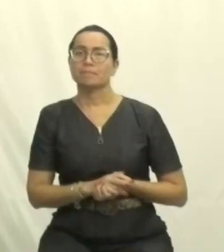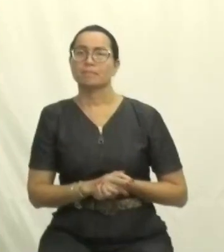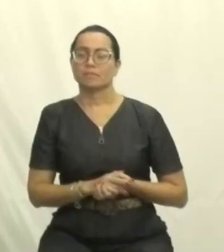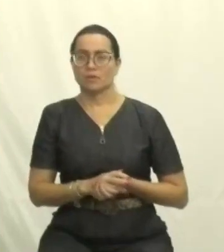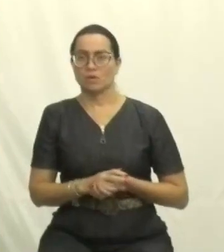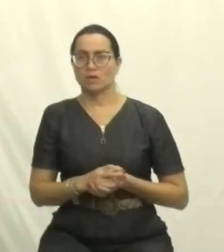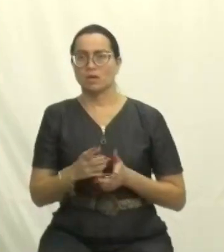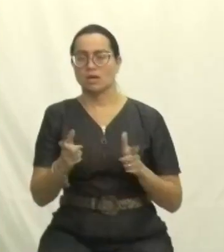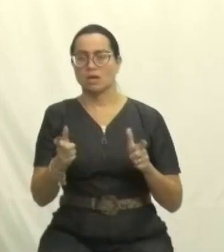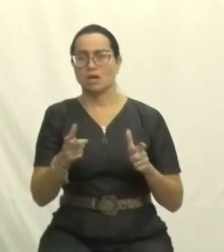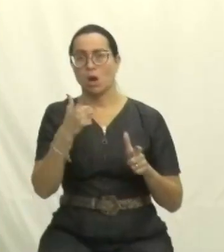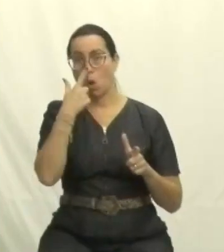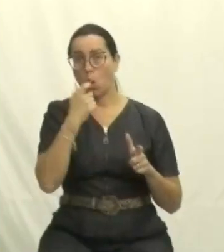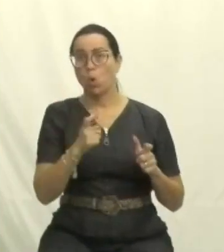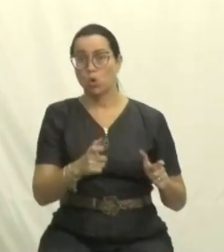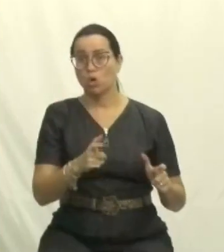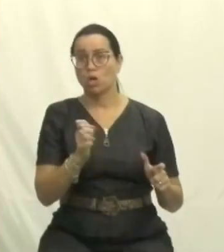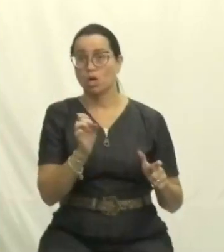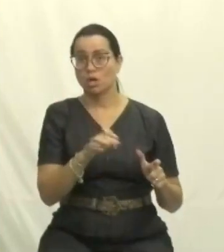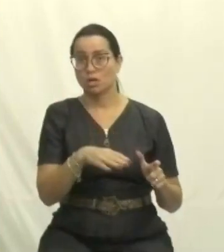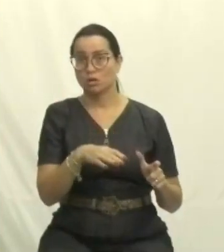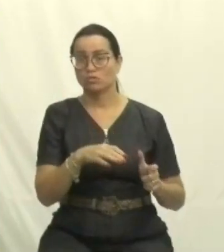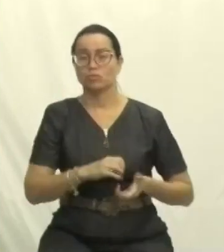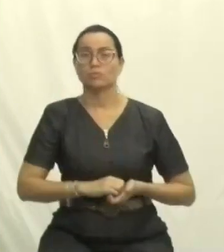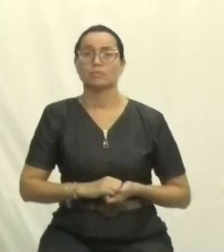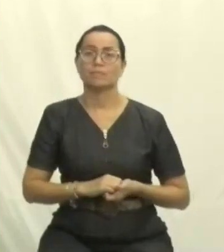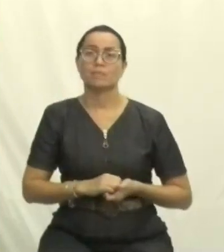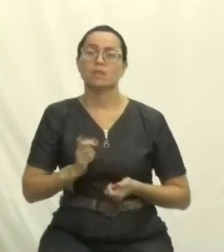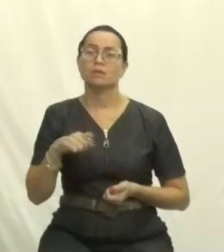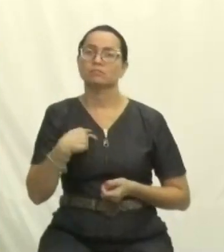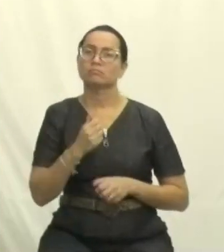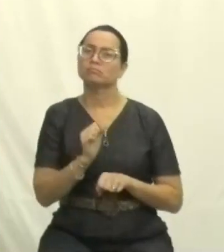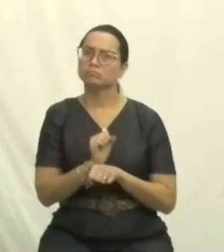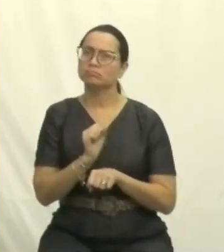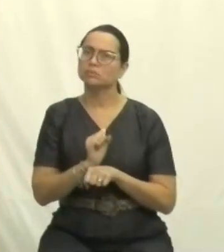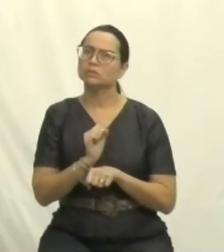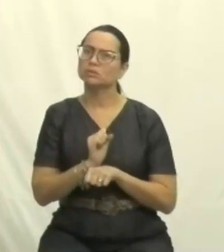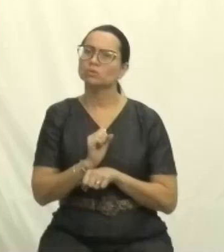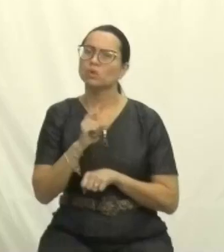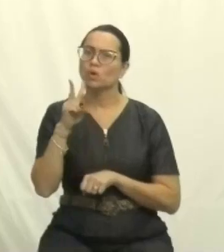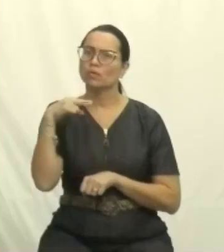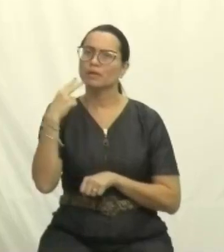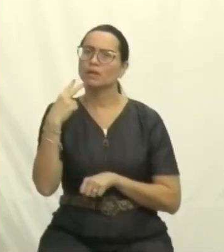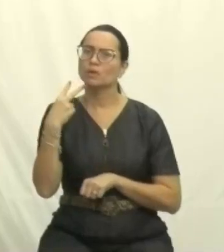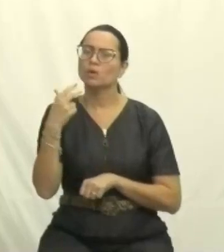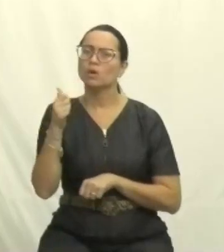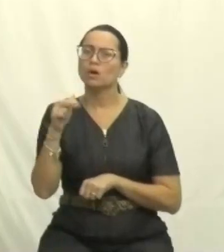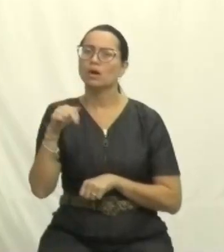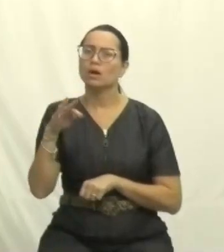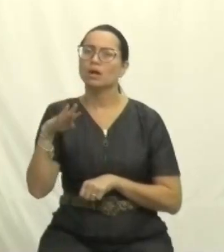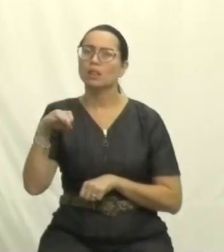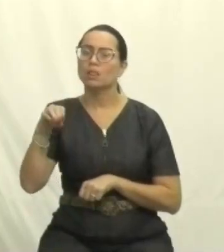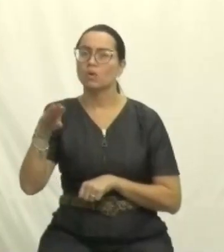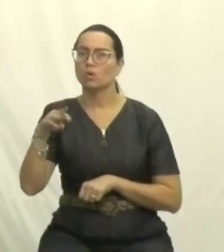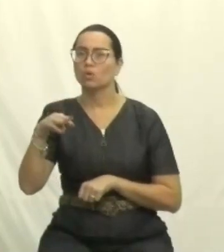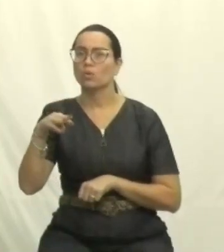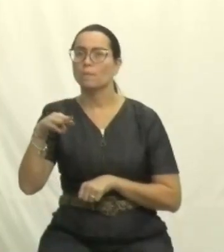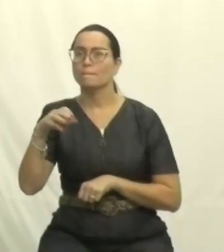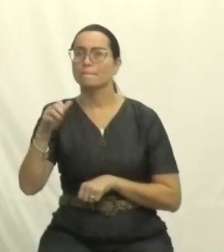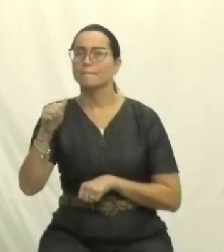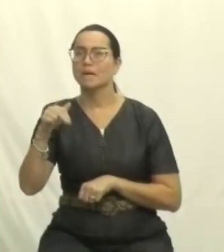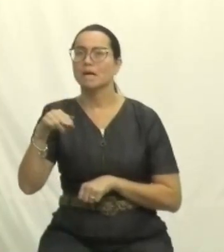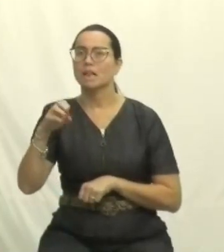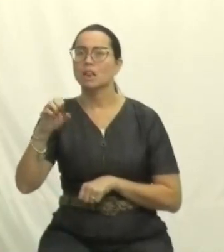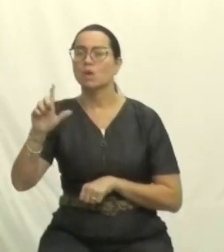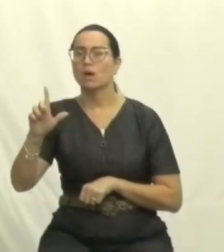resíduos sólidos, aguardando também então a resposta do próprio vereador Antônio Manuel. Pelo que a